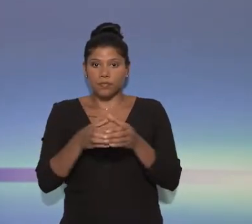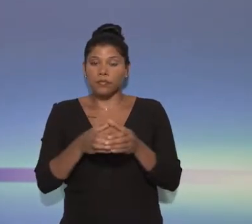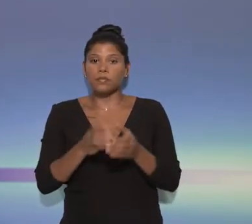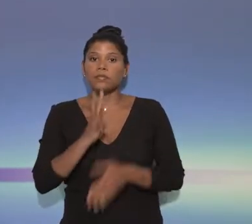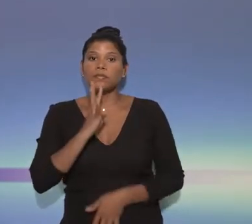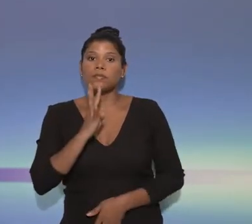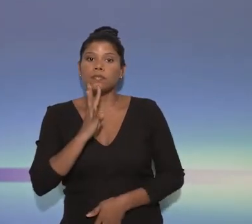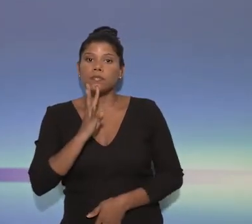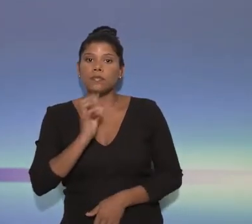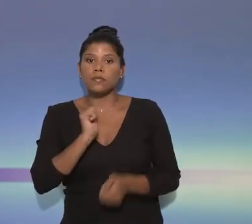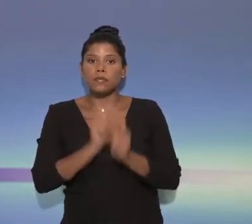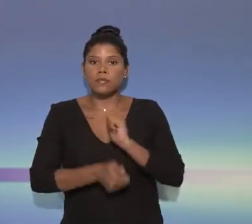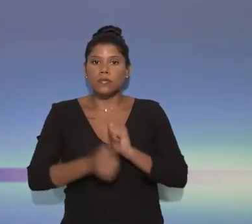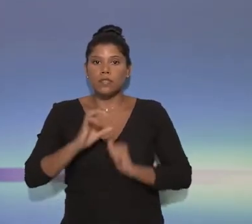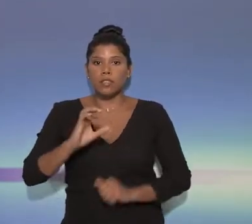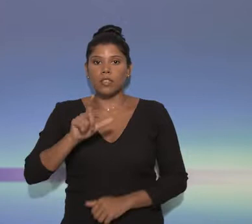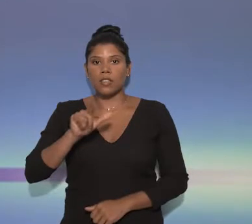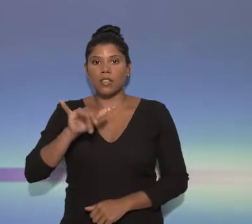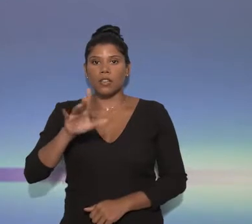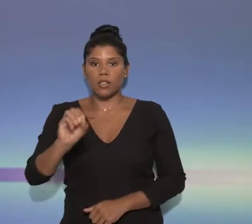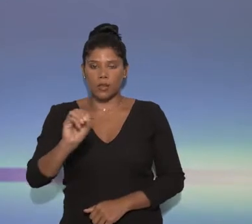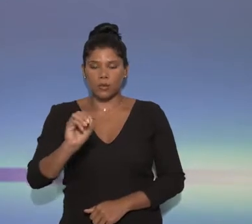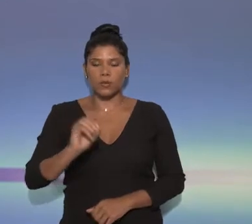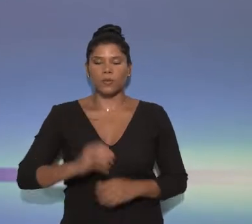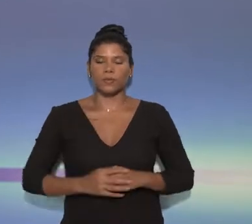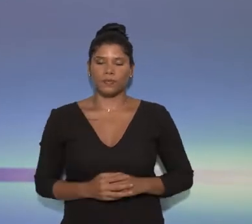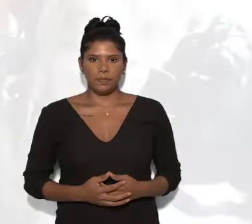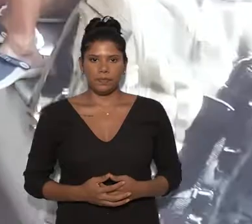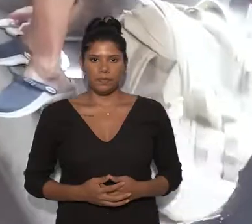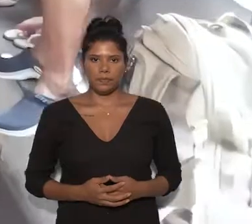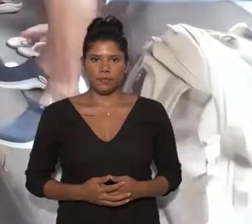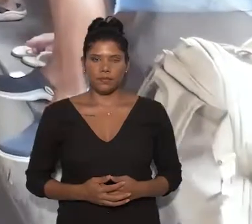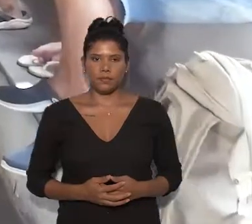o atleta Cláudio Cirino, esse cearense que é bom de pontaria.